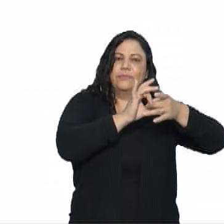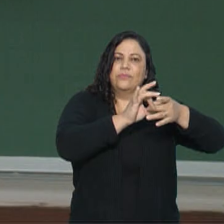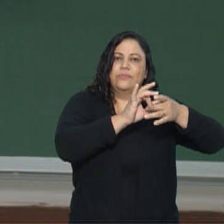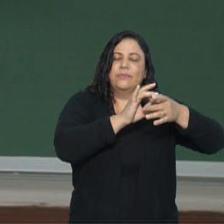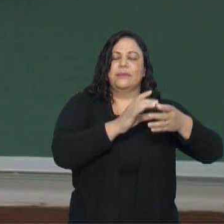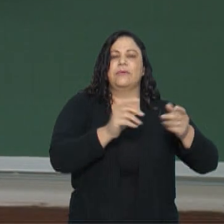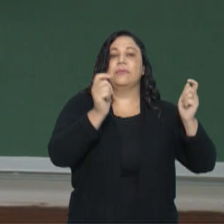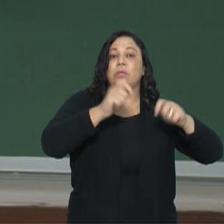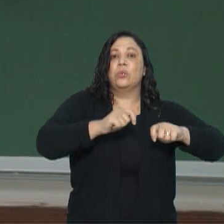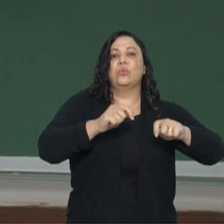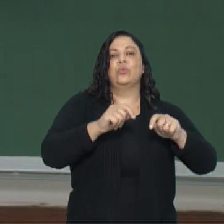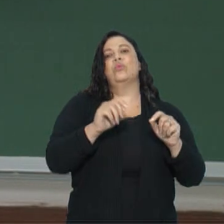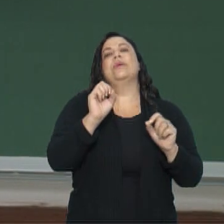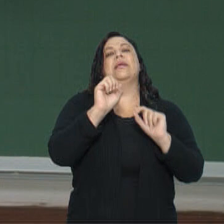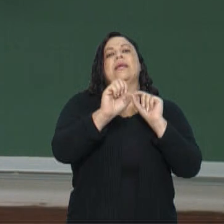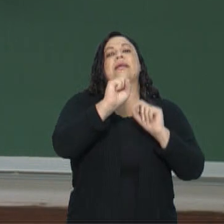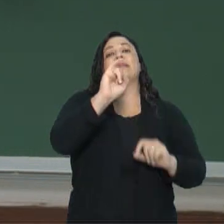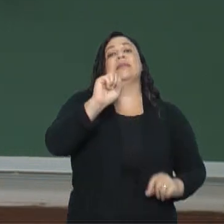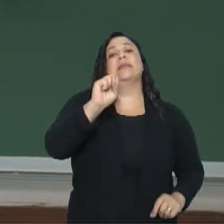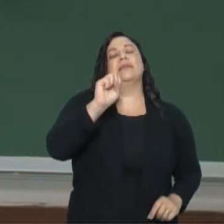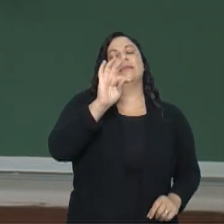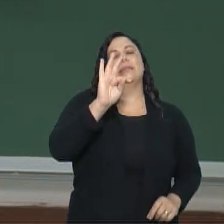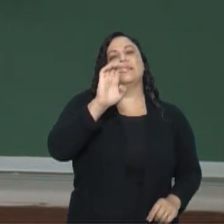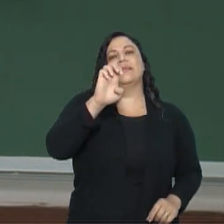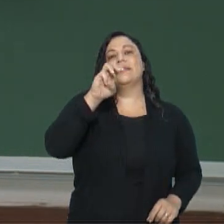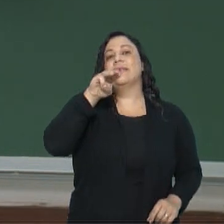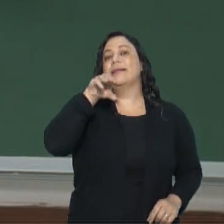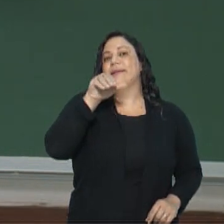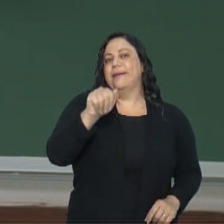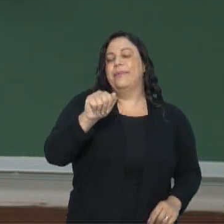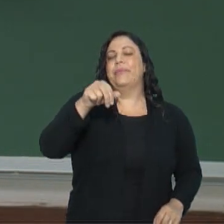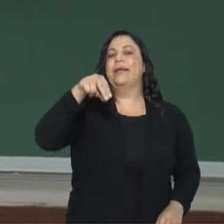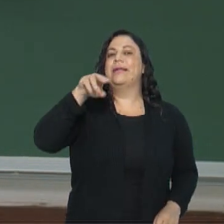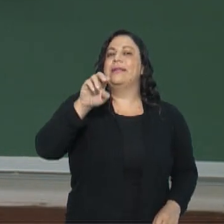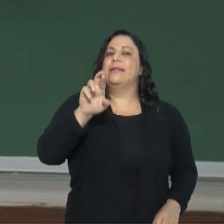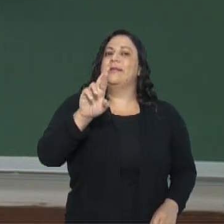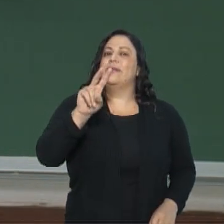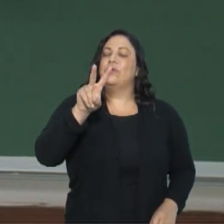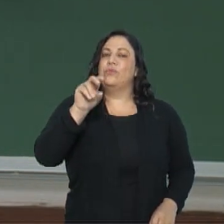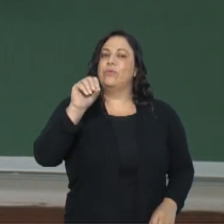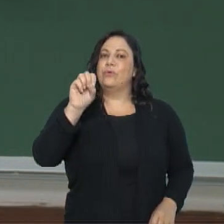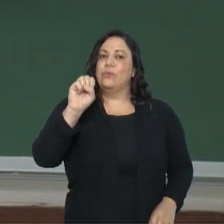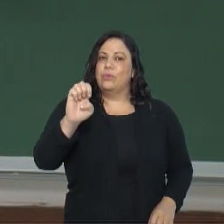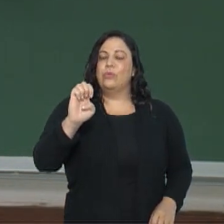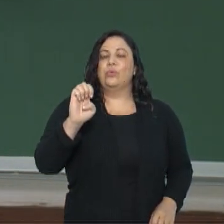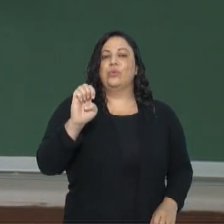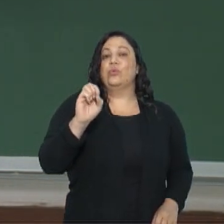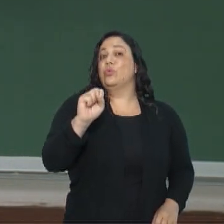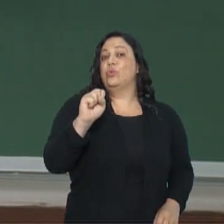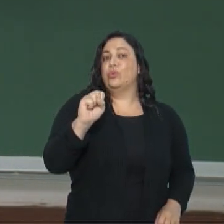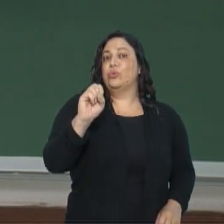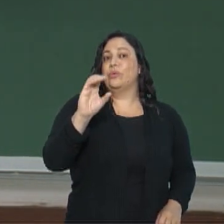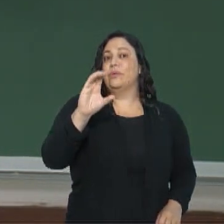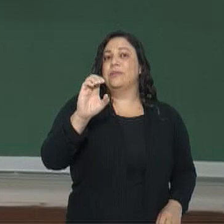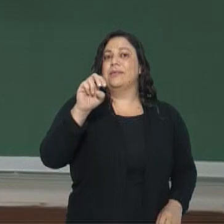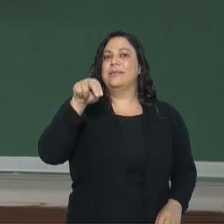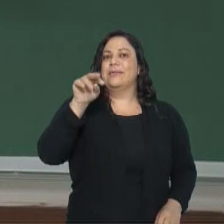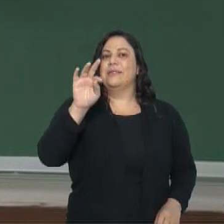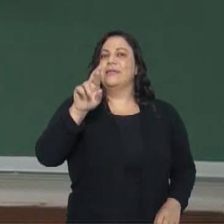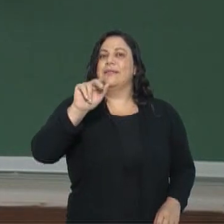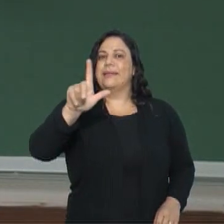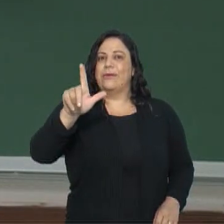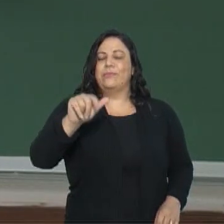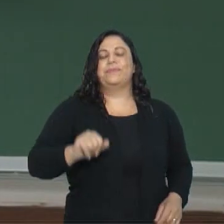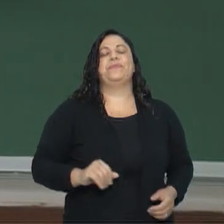nosso sistema nervoso central. Então, Fabiano, vamos relembrar? Me ajuda? É muita informação, eu concordo com vocês. Então,